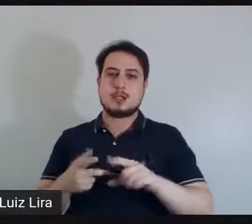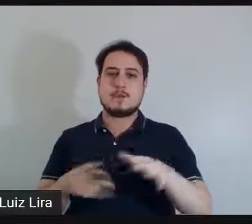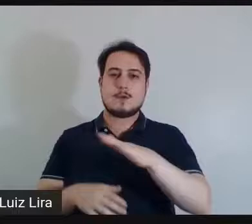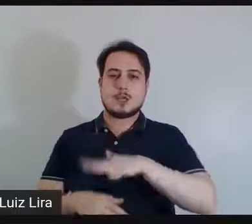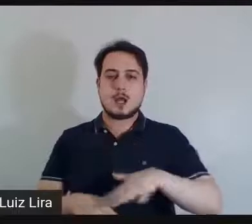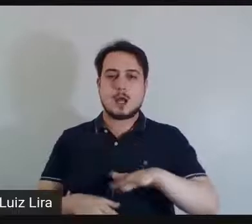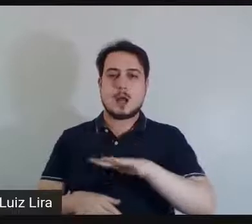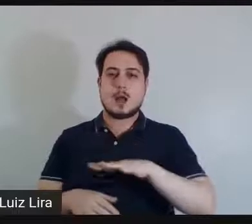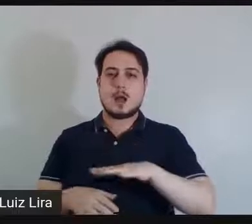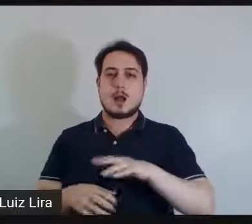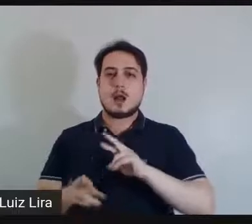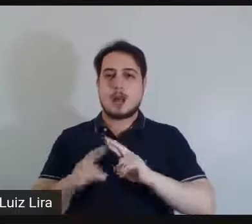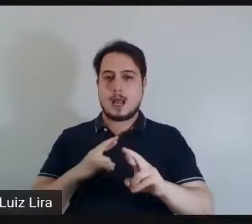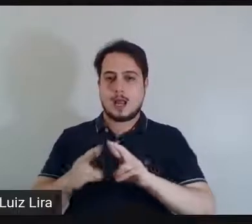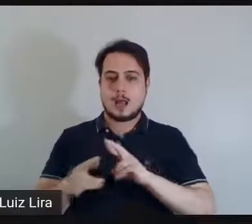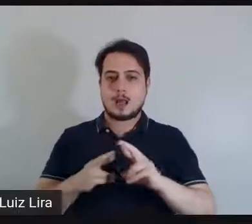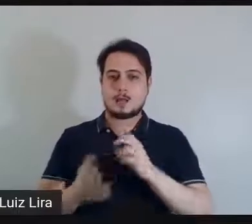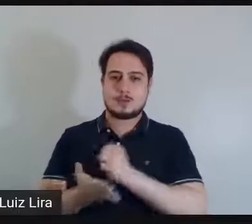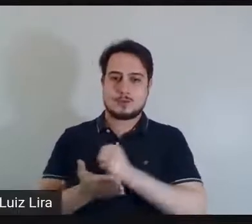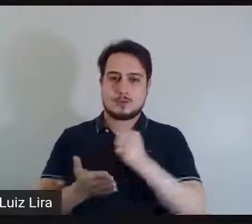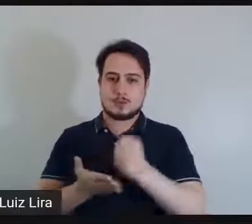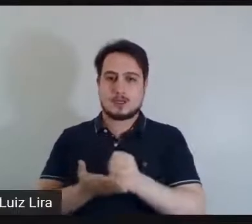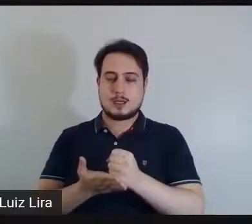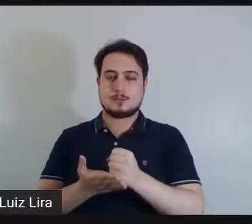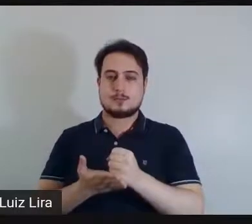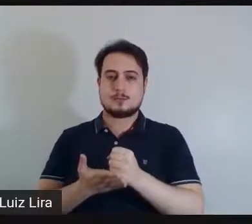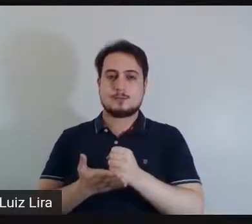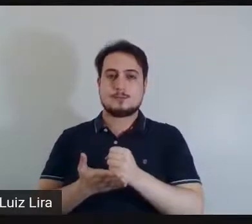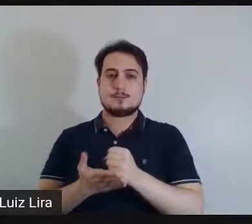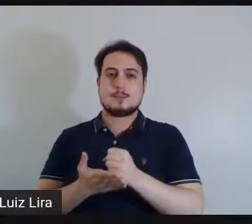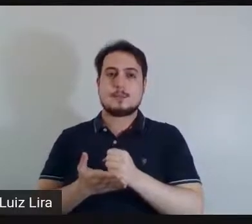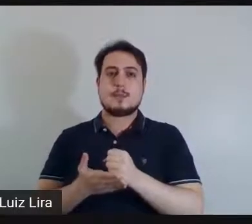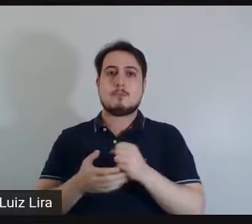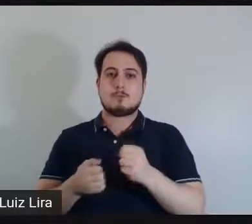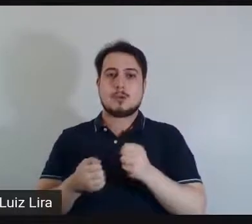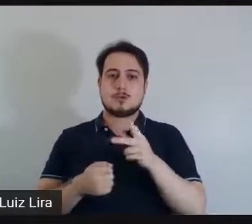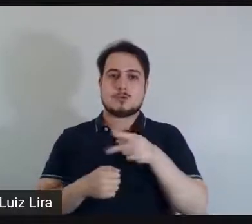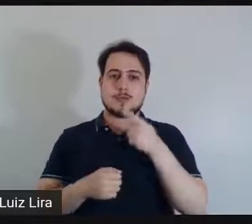em relação aos contratos de terceirização desse contexto. Doutora André, a palavra está com a senhora.